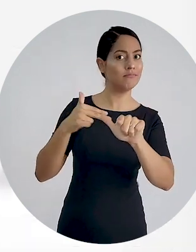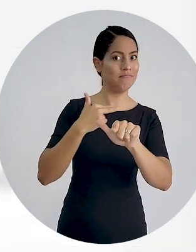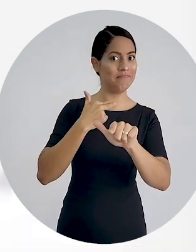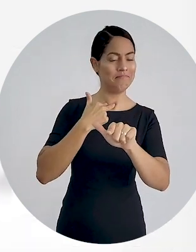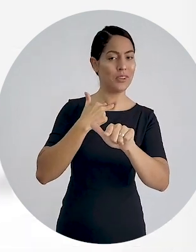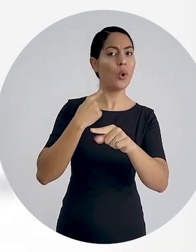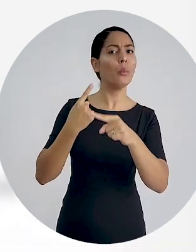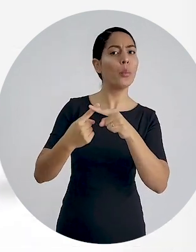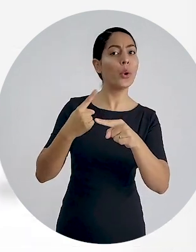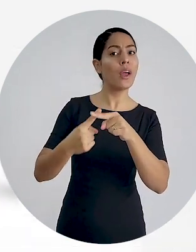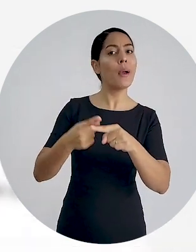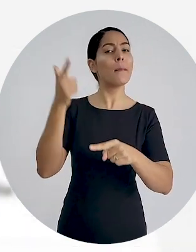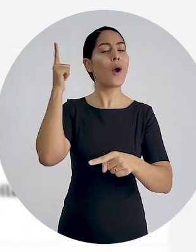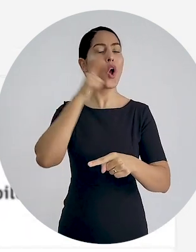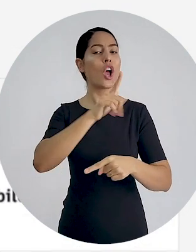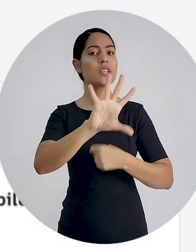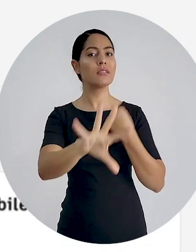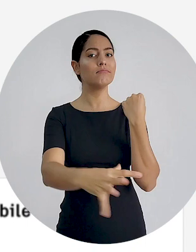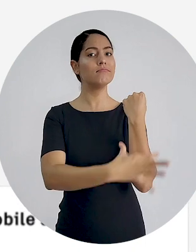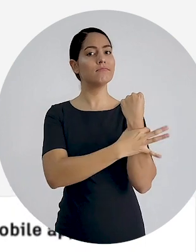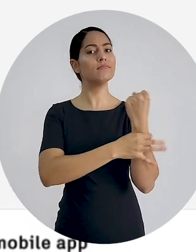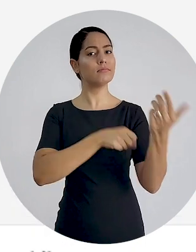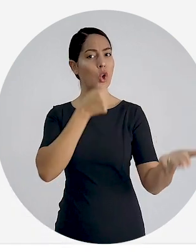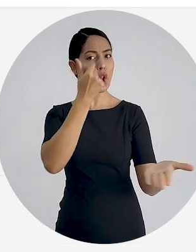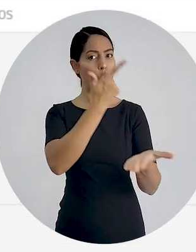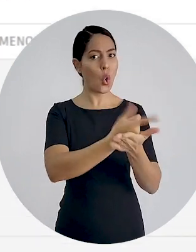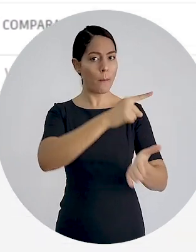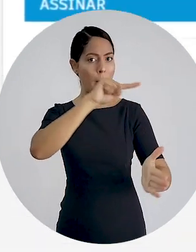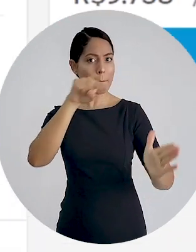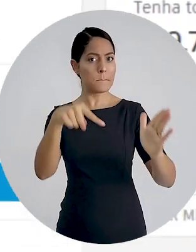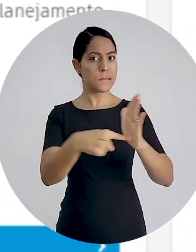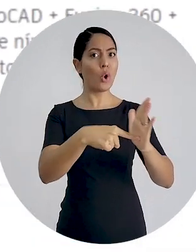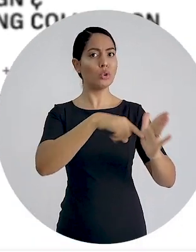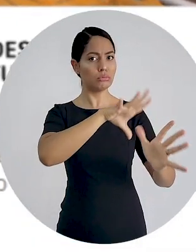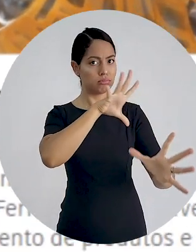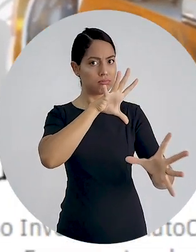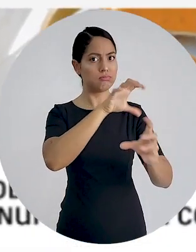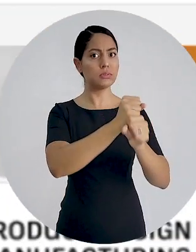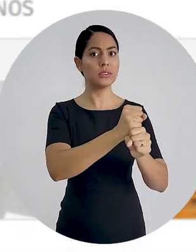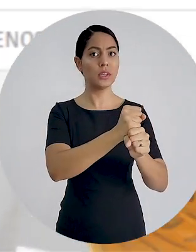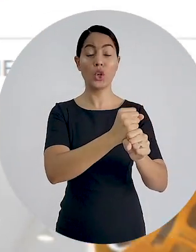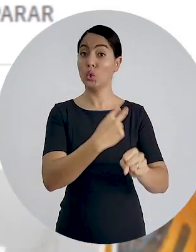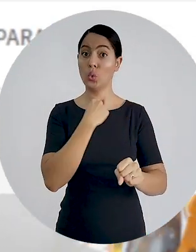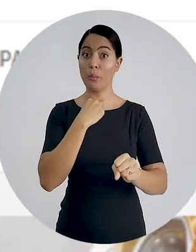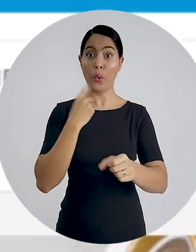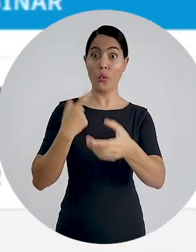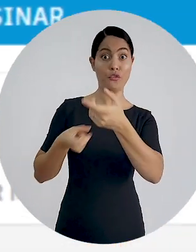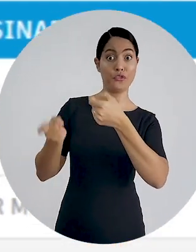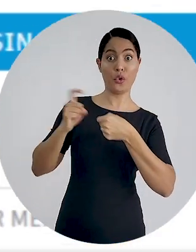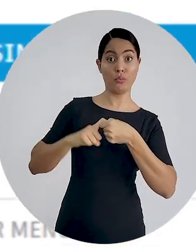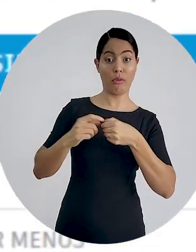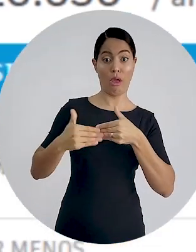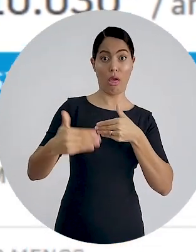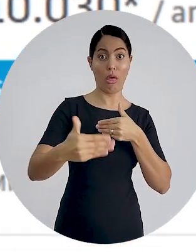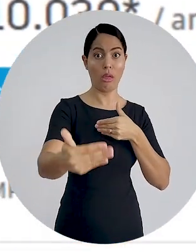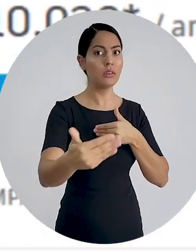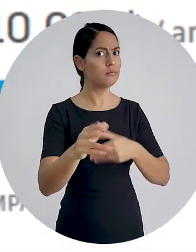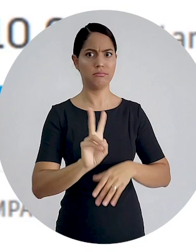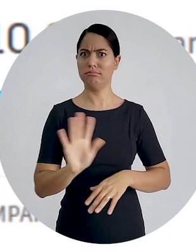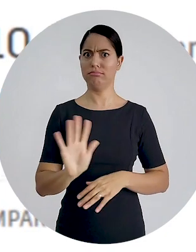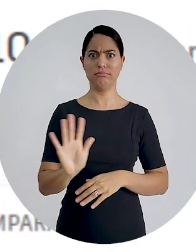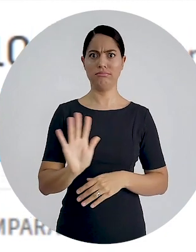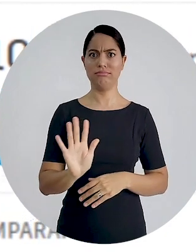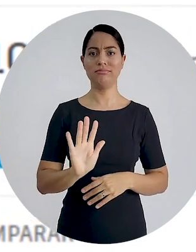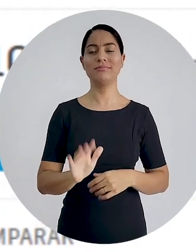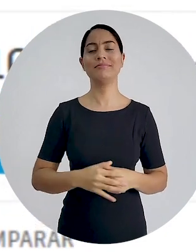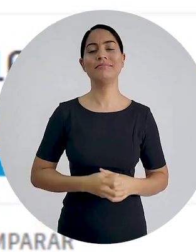vazio. Além disso, para garantir que a compra seja reconhecida e pontuada, não utilize as setas de retorno e avanço